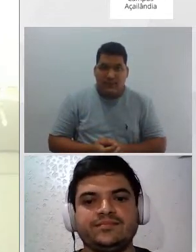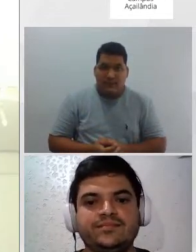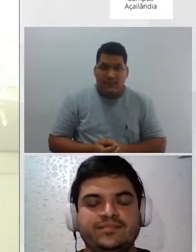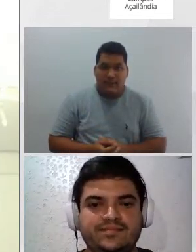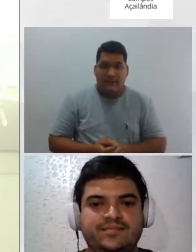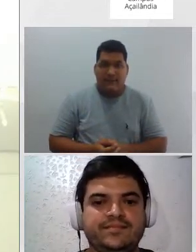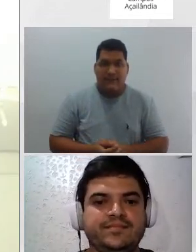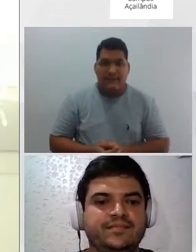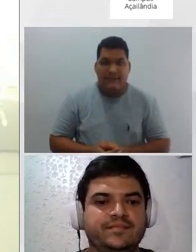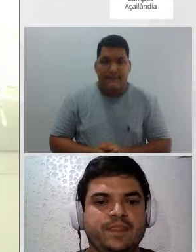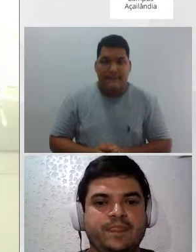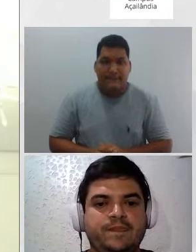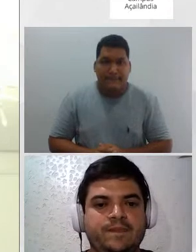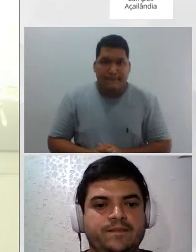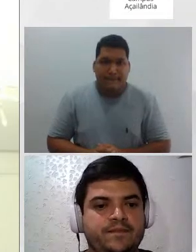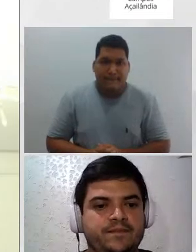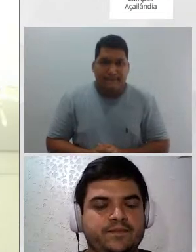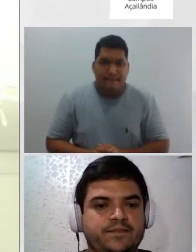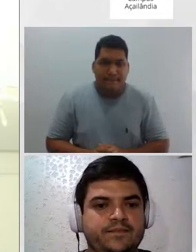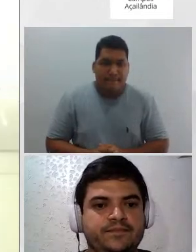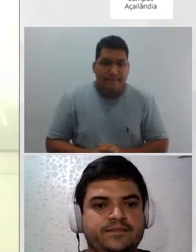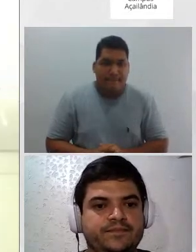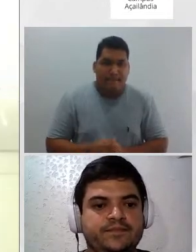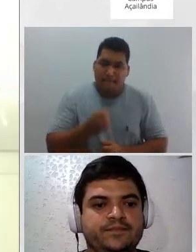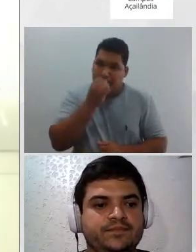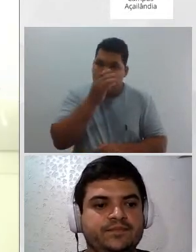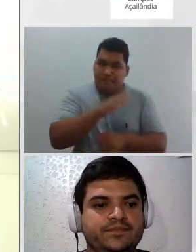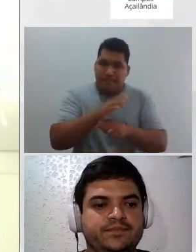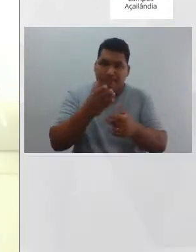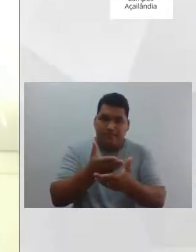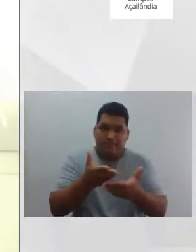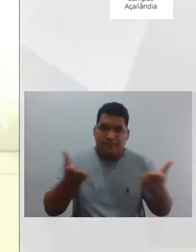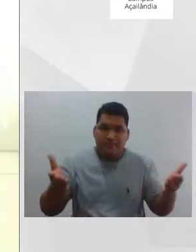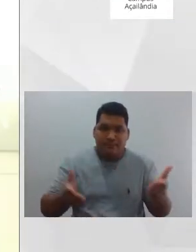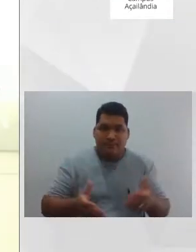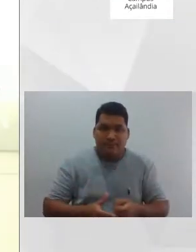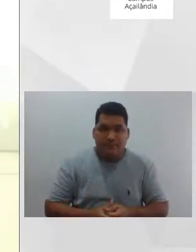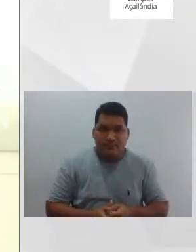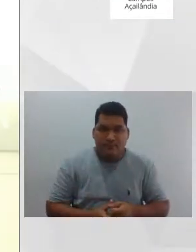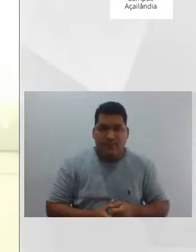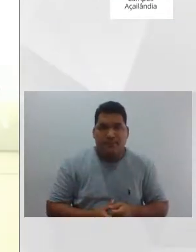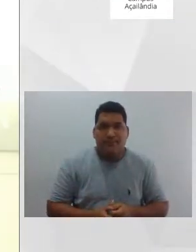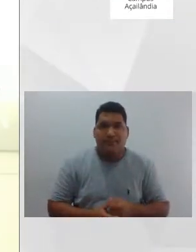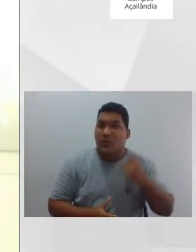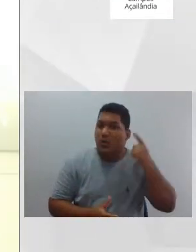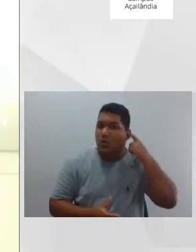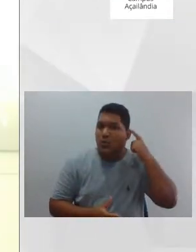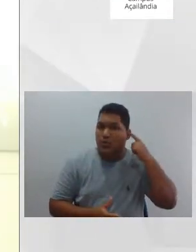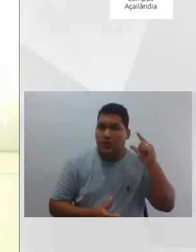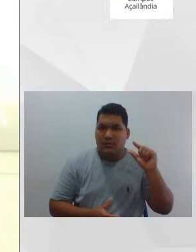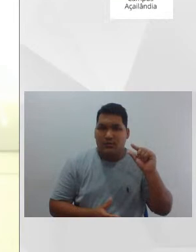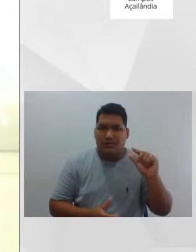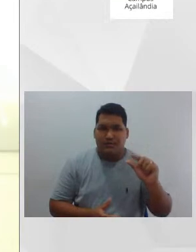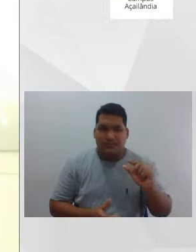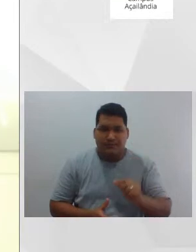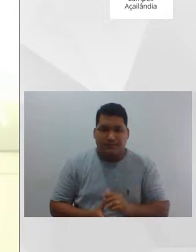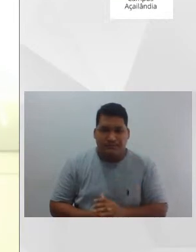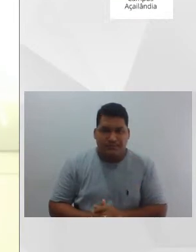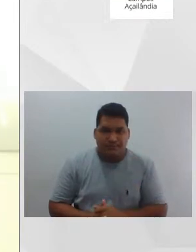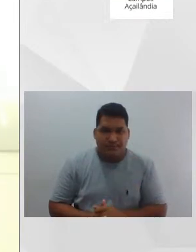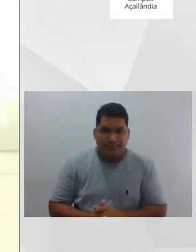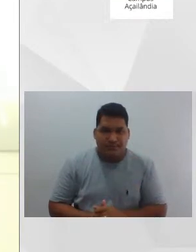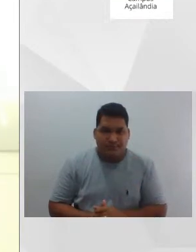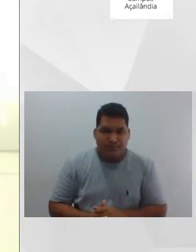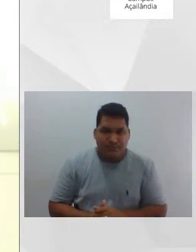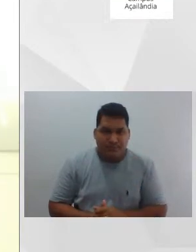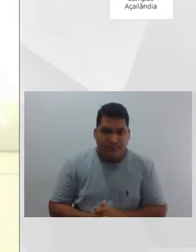Campus Açailândia. E boa tarde a todos os ouvintes aí do canal no YouTube. Bem, eu já